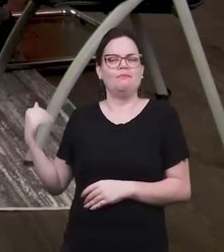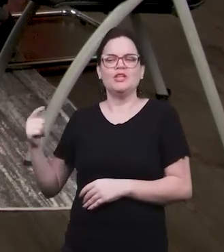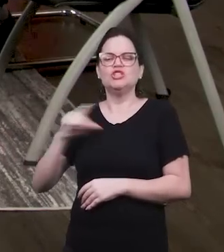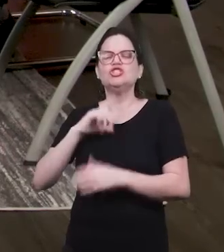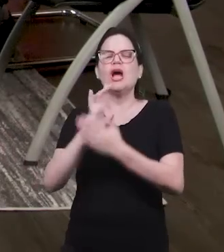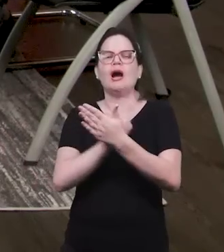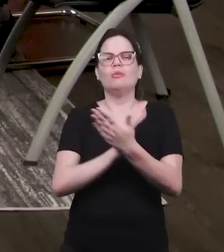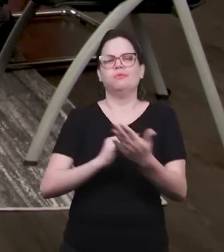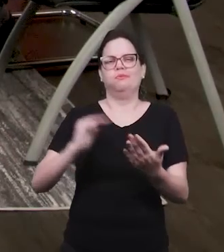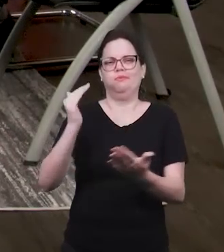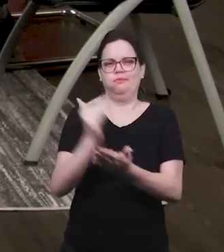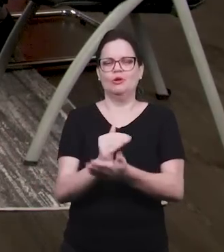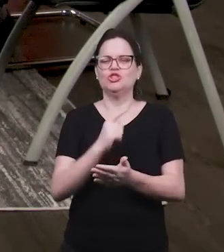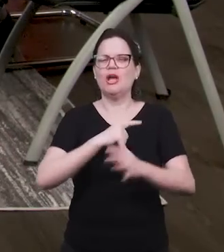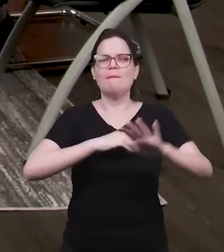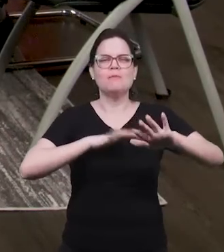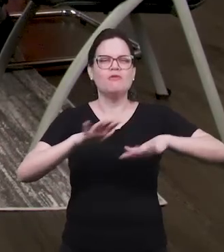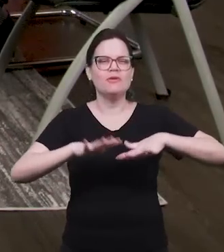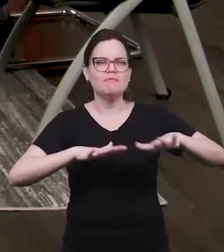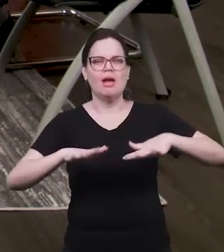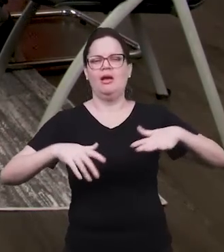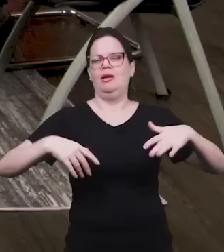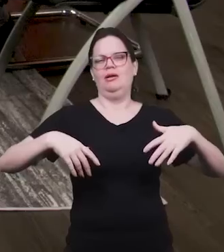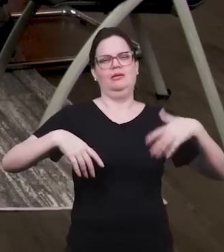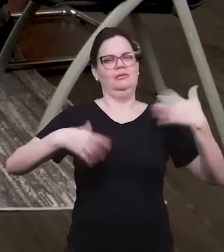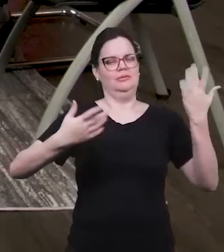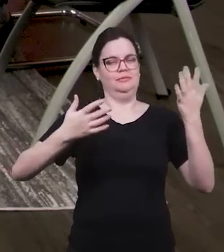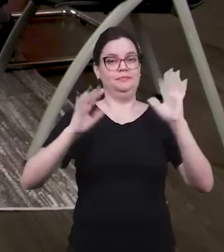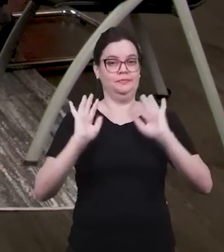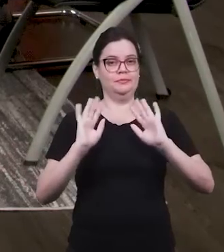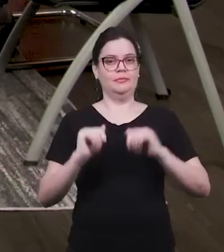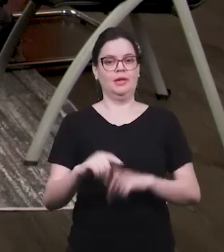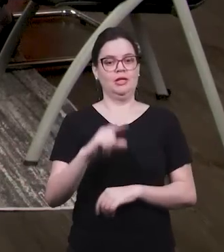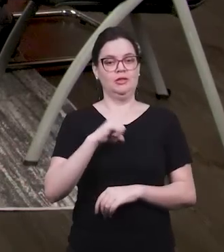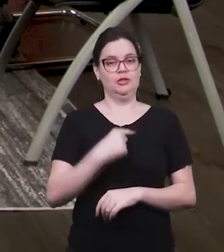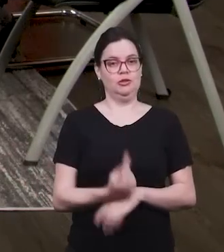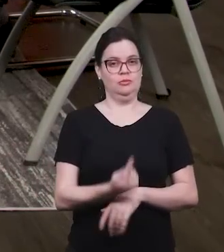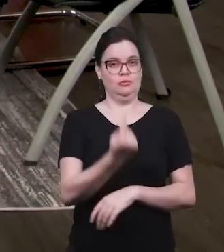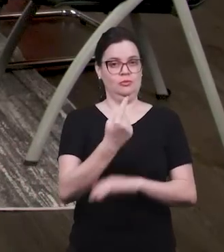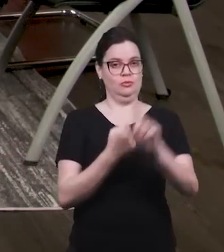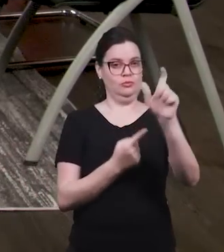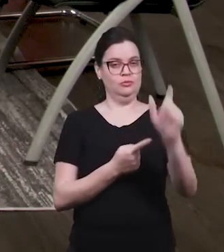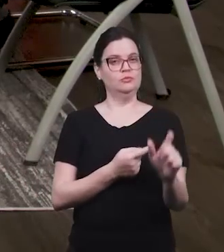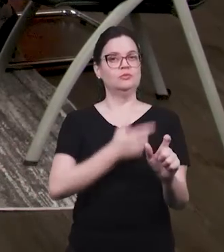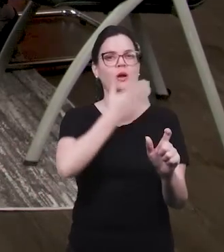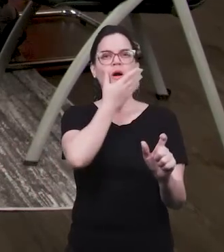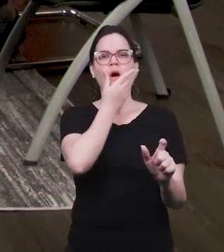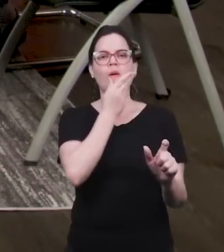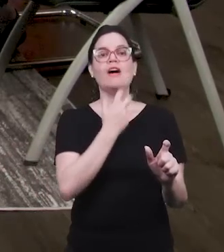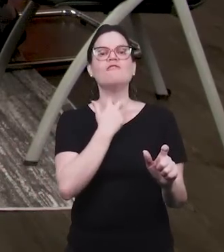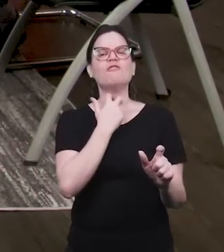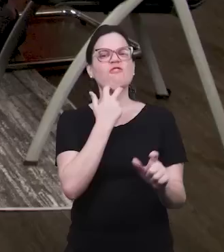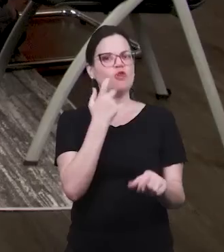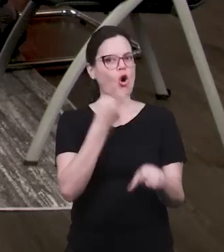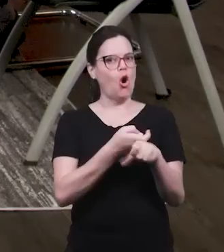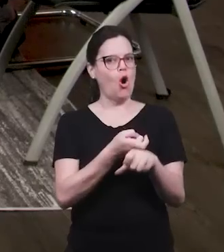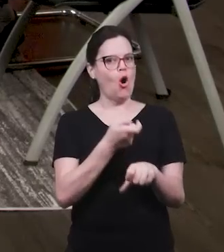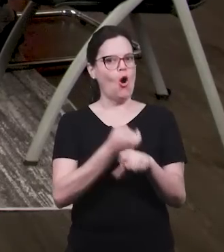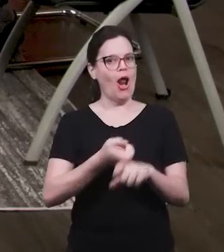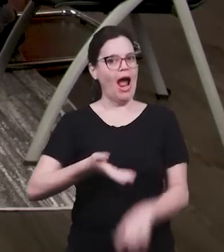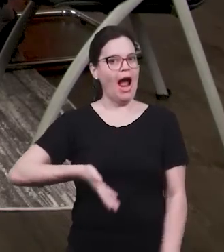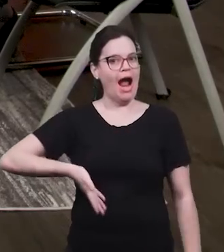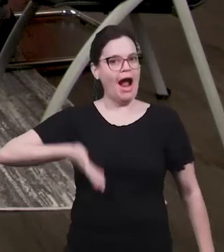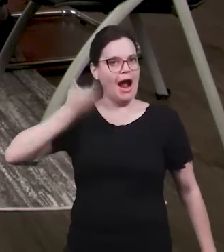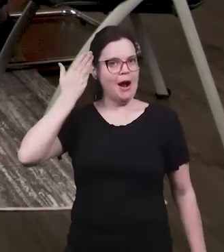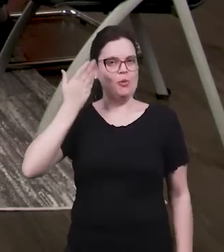né? Eram os grandes movimentos, era que tá ali. E tinha um cidadão aqui, em Vila Velha, ele tinha uma voz grossa. Não,